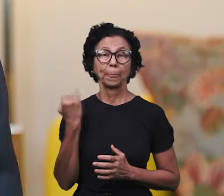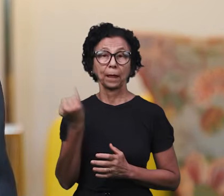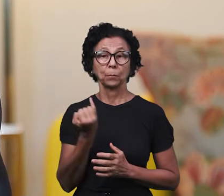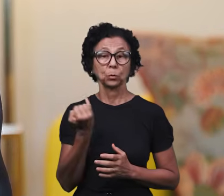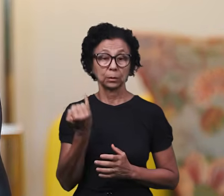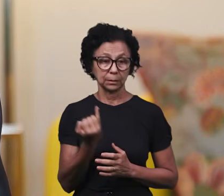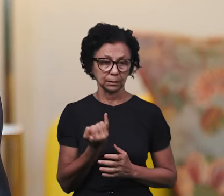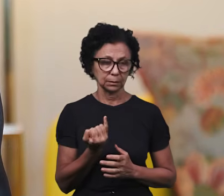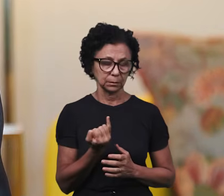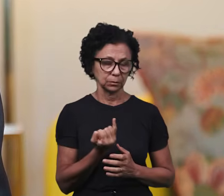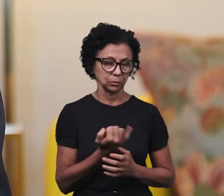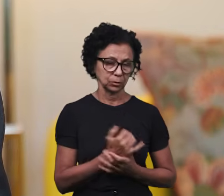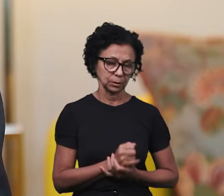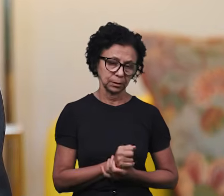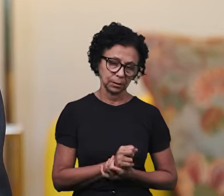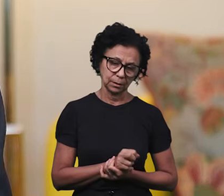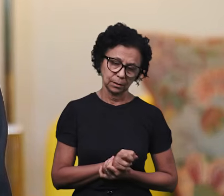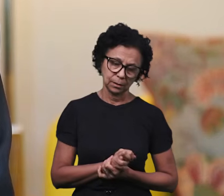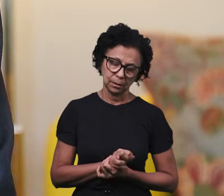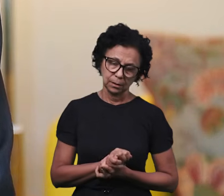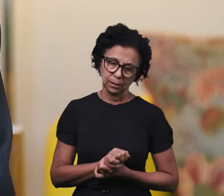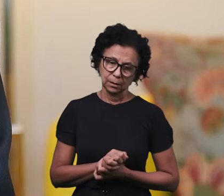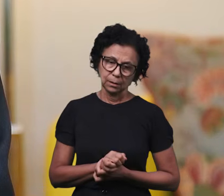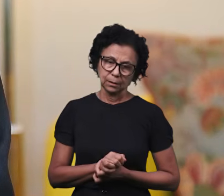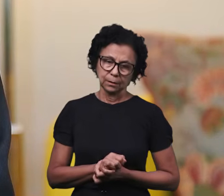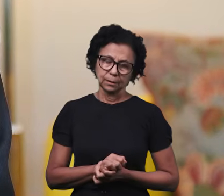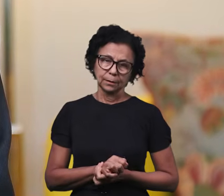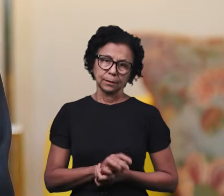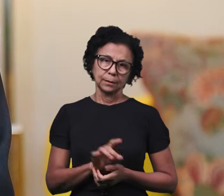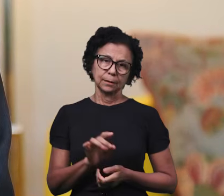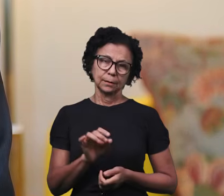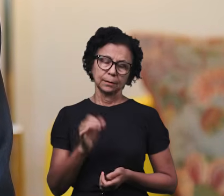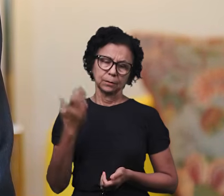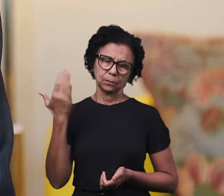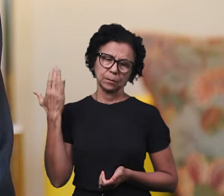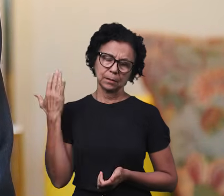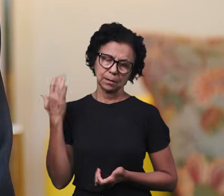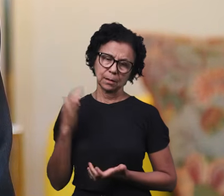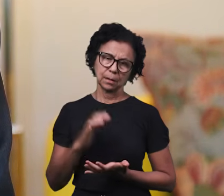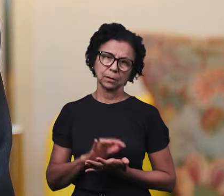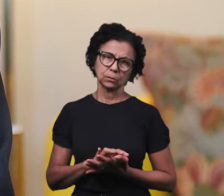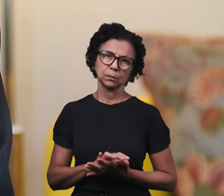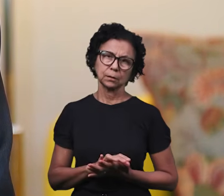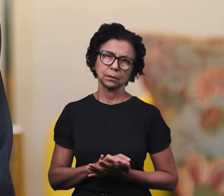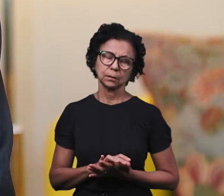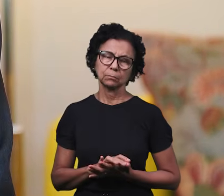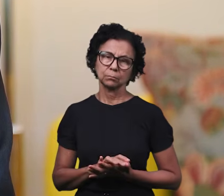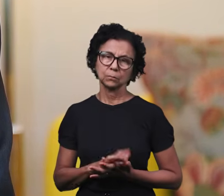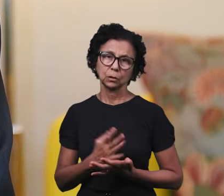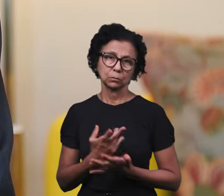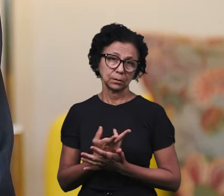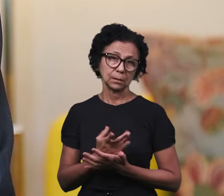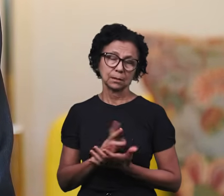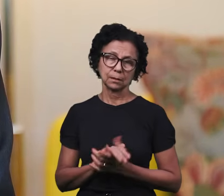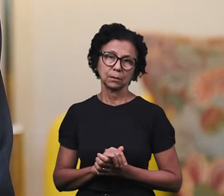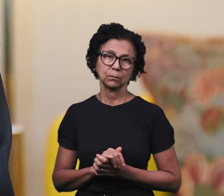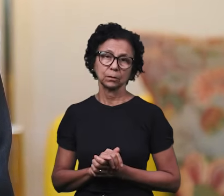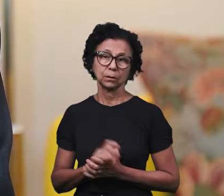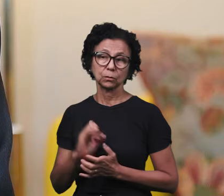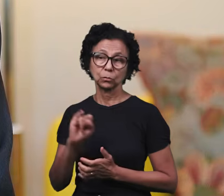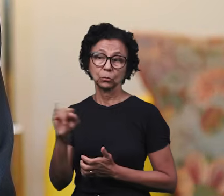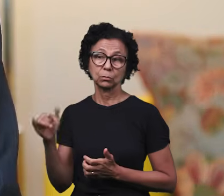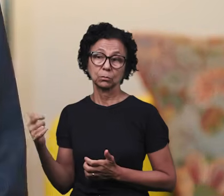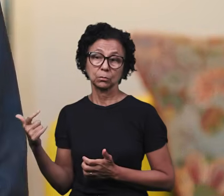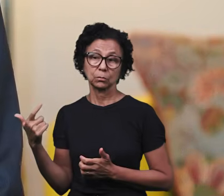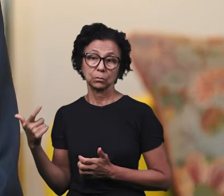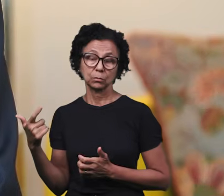E é importante nós destacarmos aqui o que aconteceu, né? Quando... ele foi abençoado,